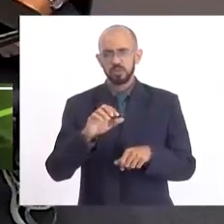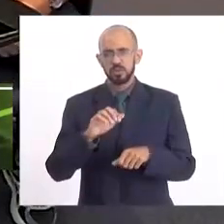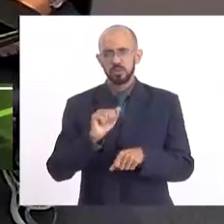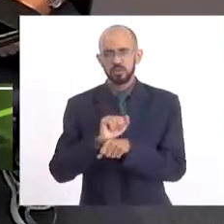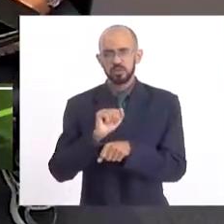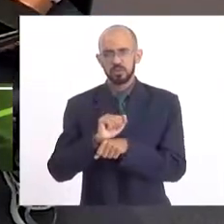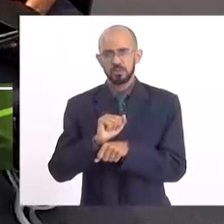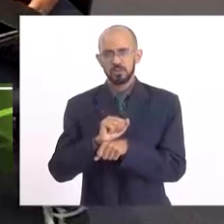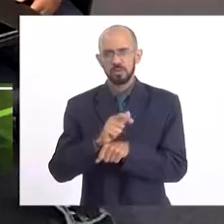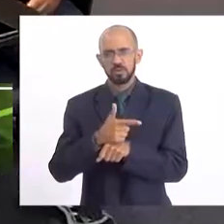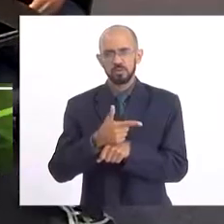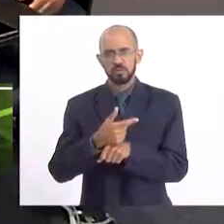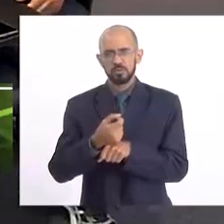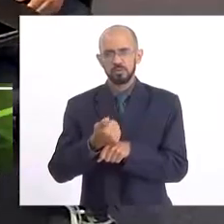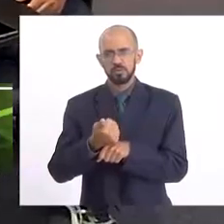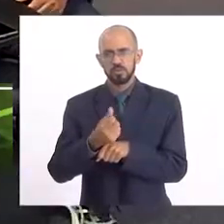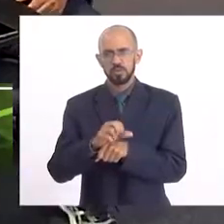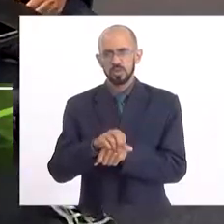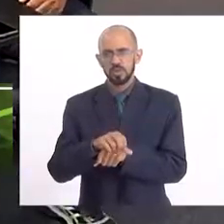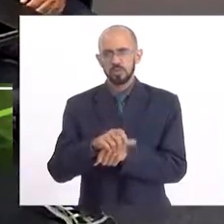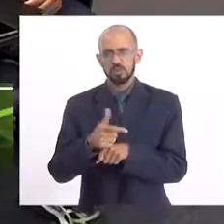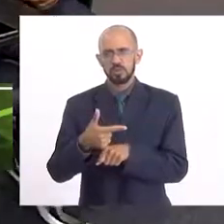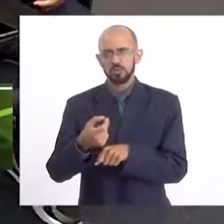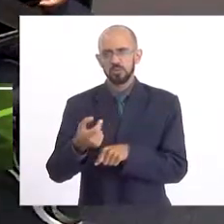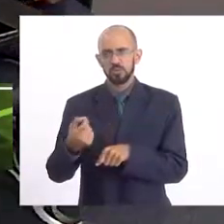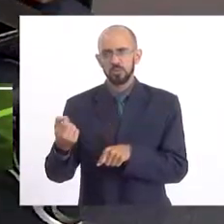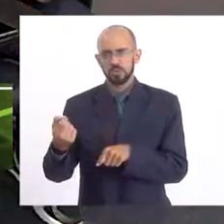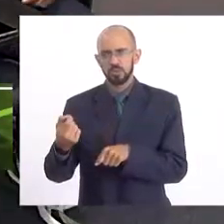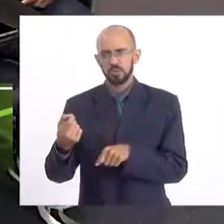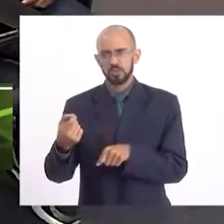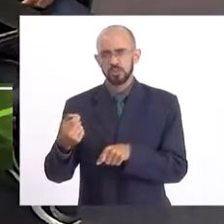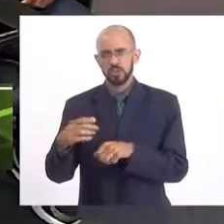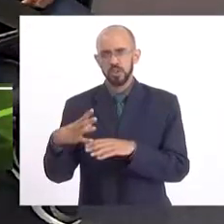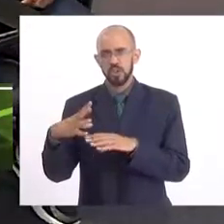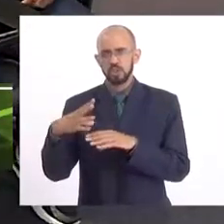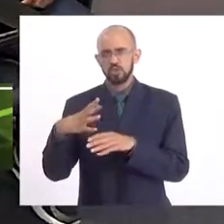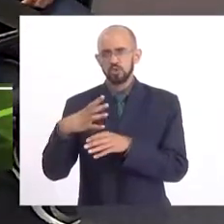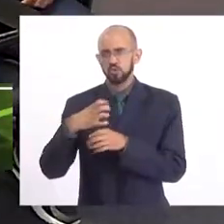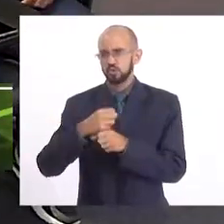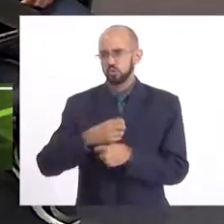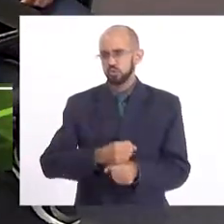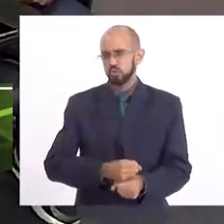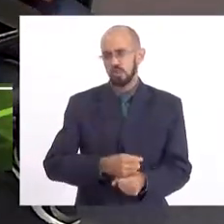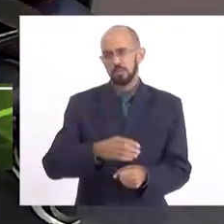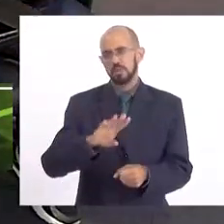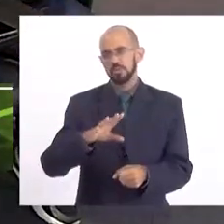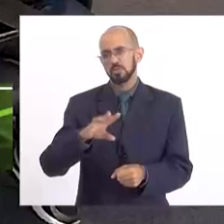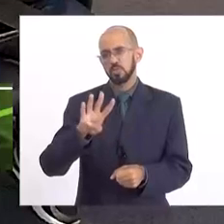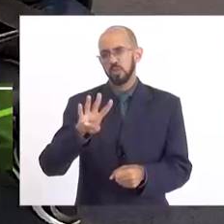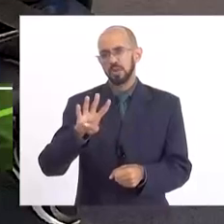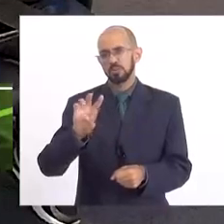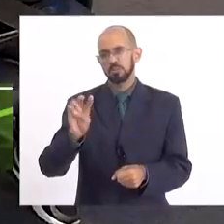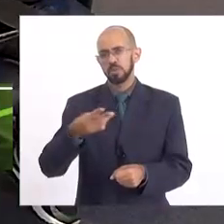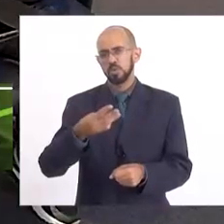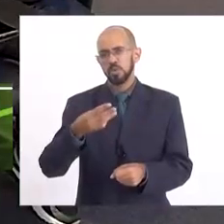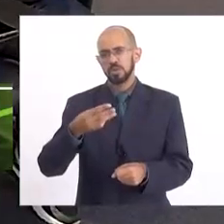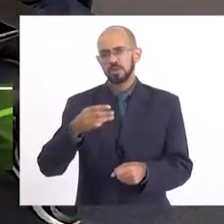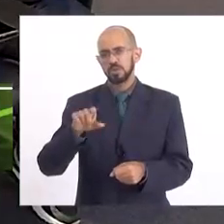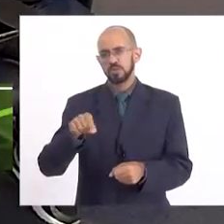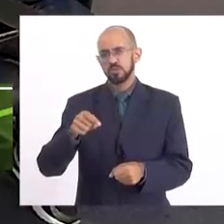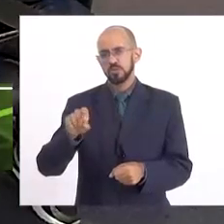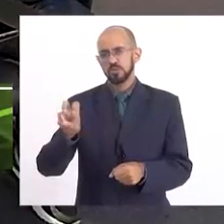um montante maior, criou uma bola de neve. Que acumulou. Então dá um valor de mais ou menos 4 milhões e meio. Esse valor é o que já